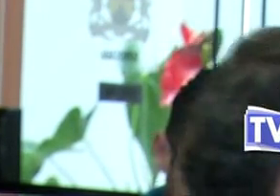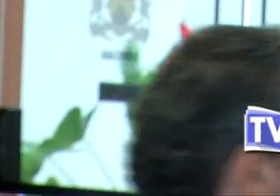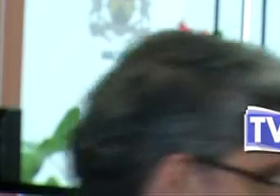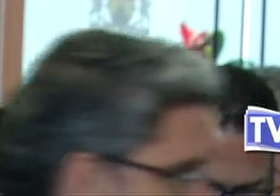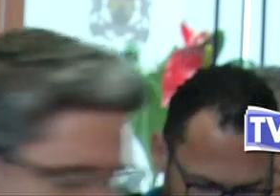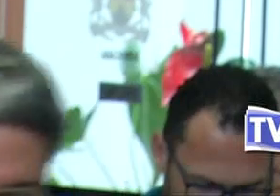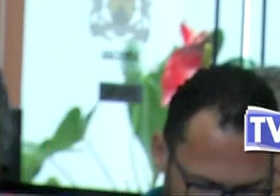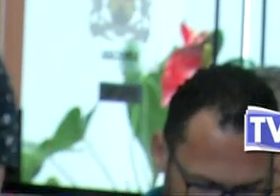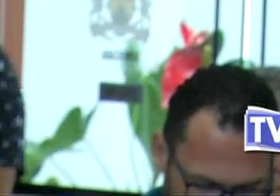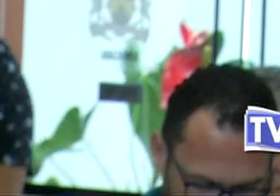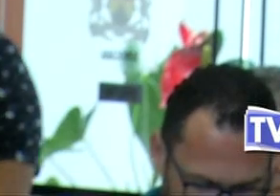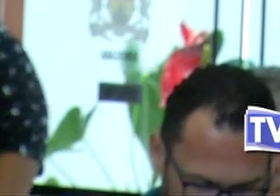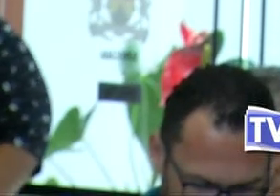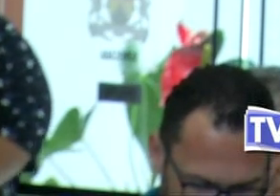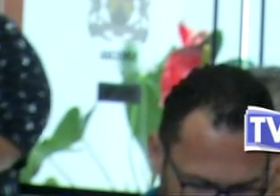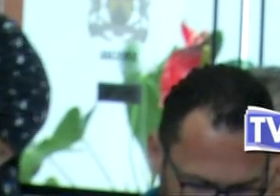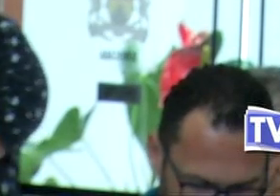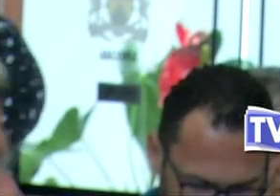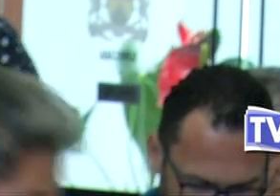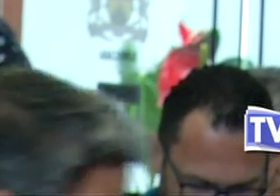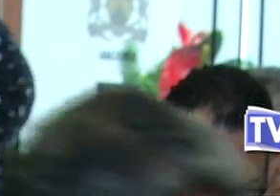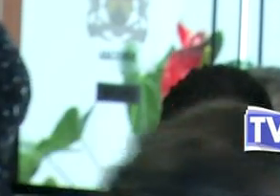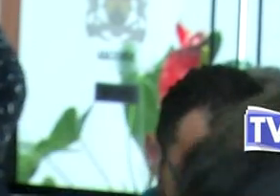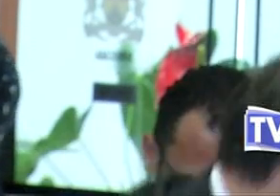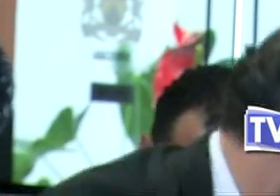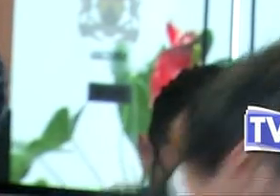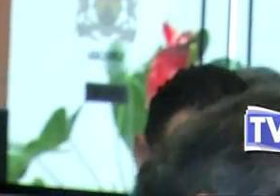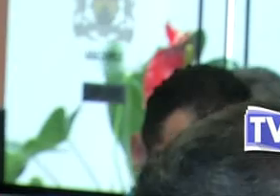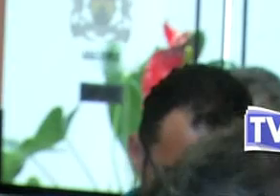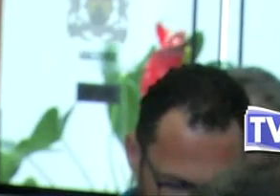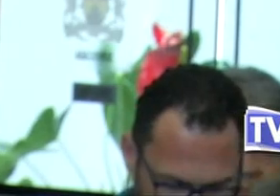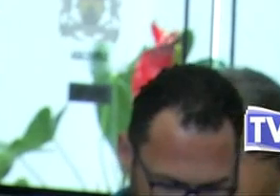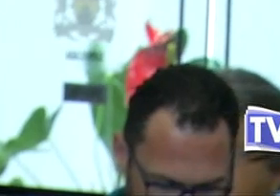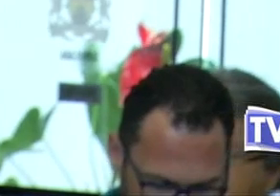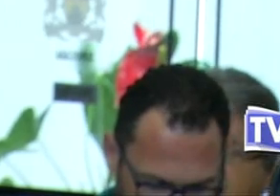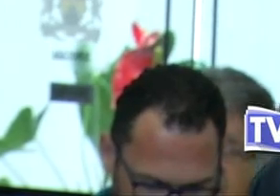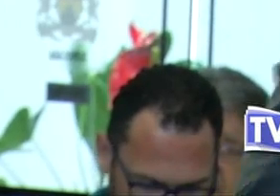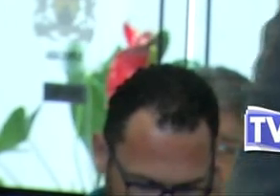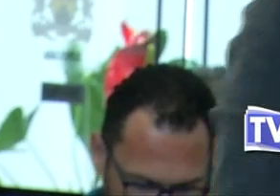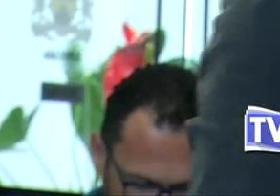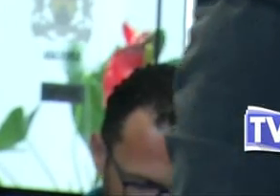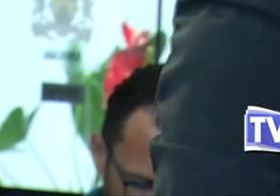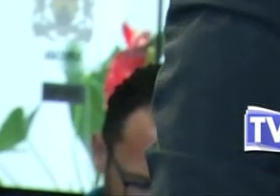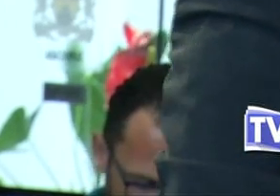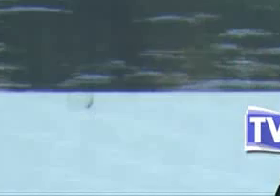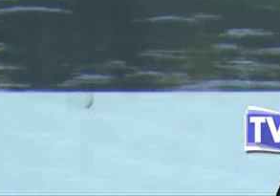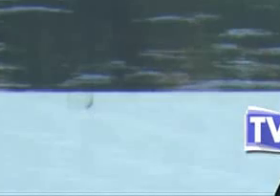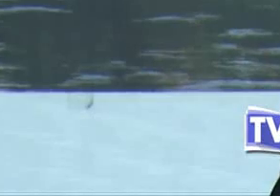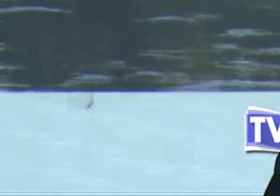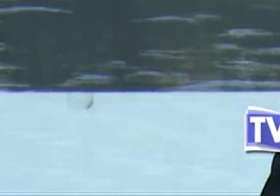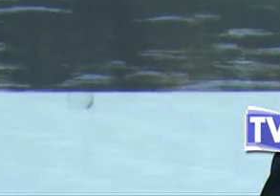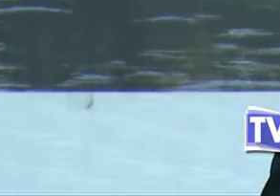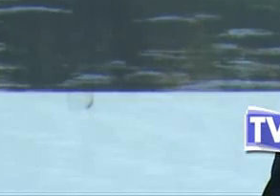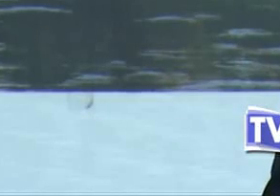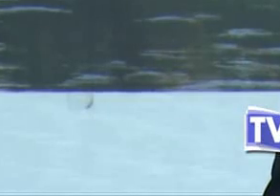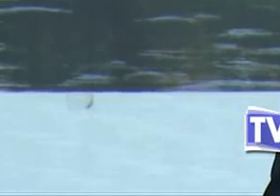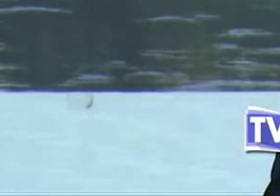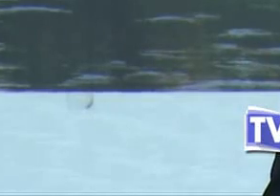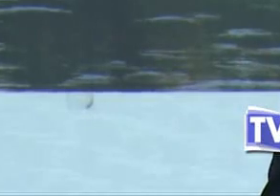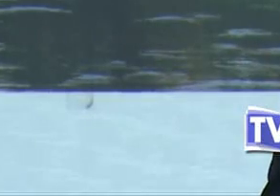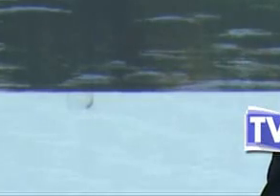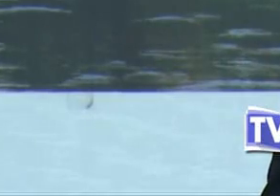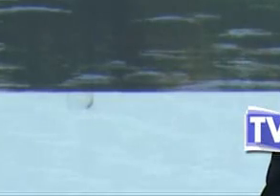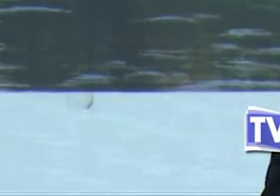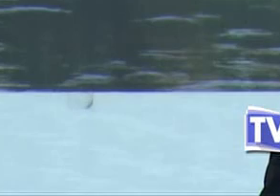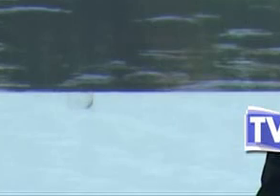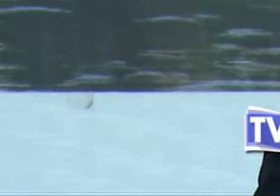Deus te abençoe. Vou votar a favor do projeto de Vossa Excelência, que é bom para a nossa cidade. Discussão. O vereador Dini pede também a parte, próximo, vereador